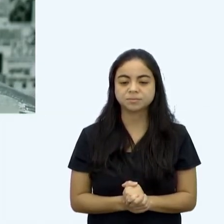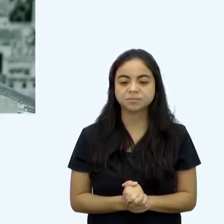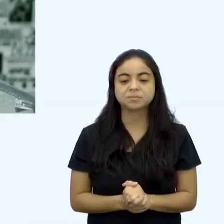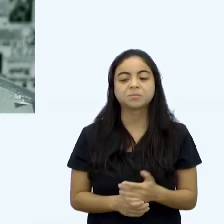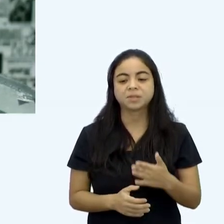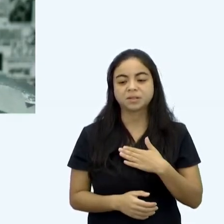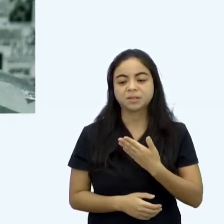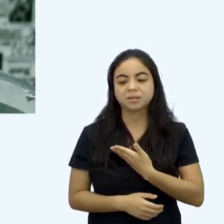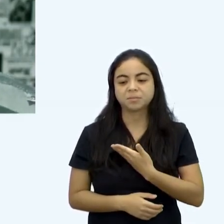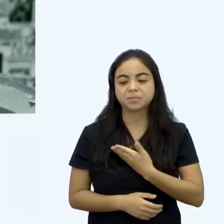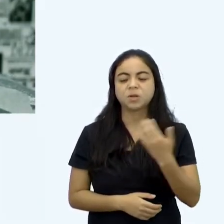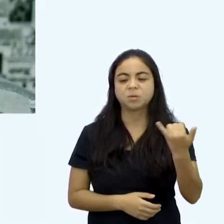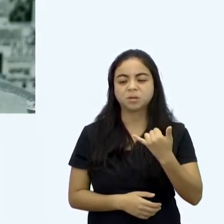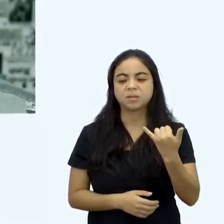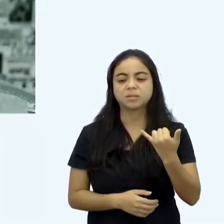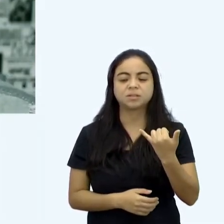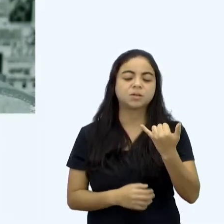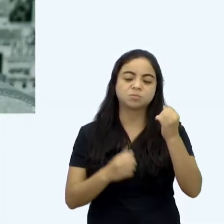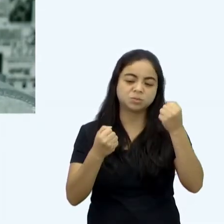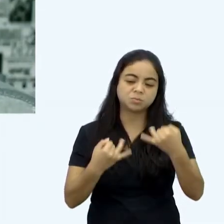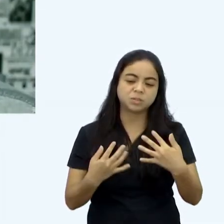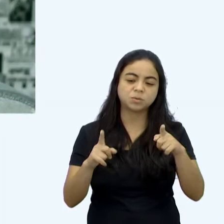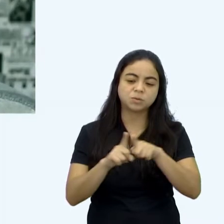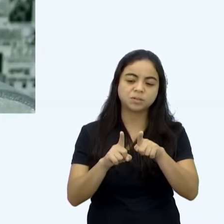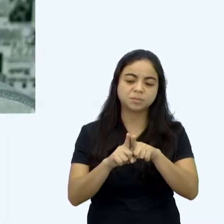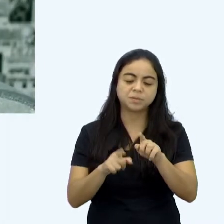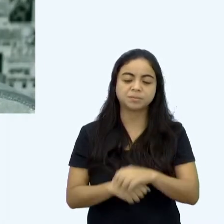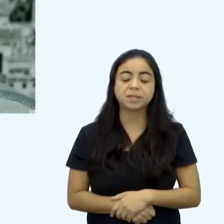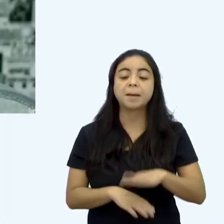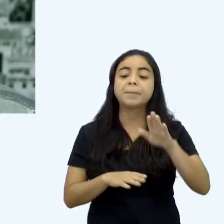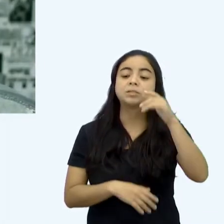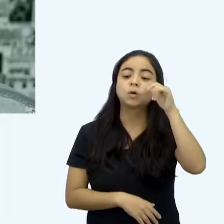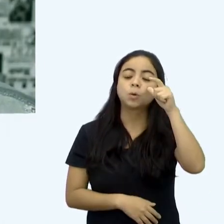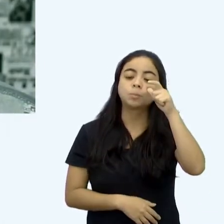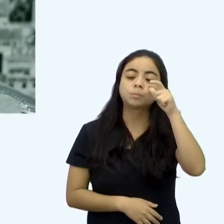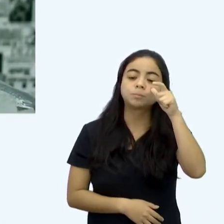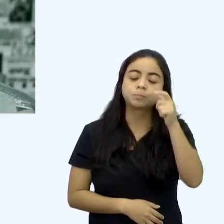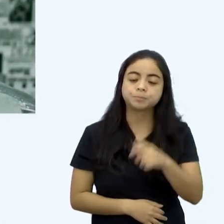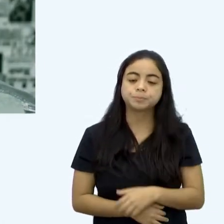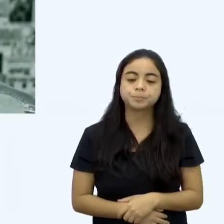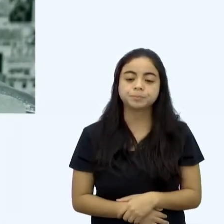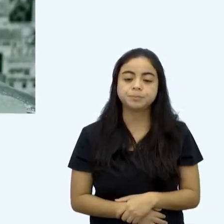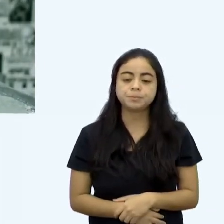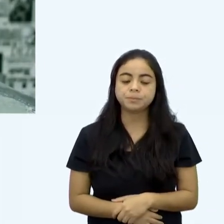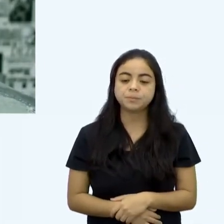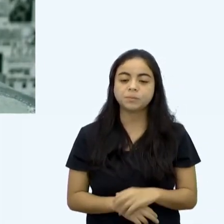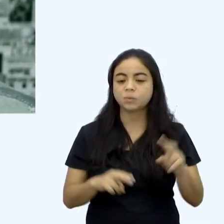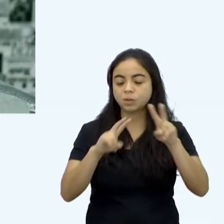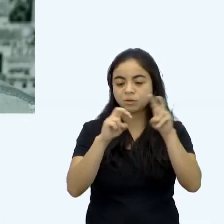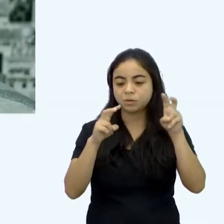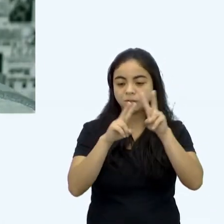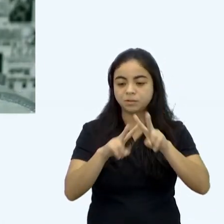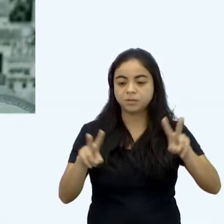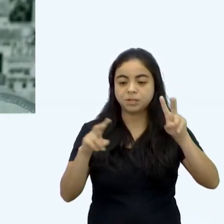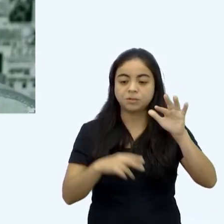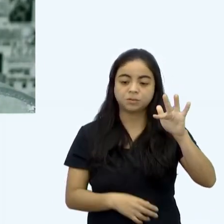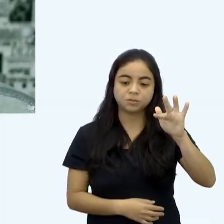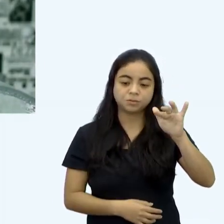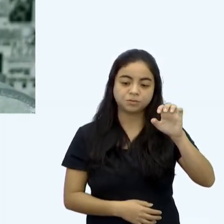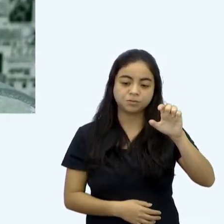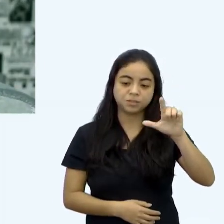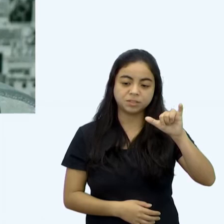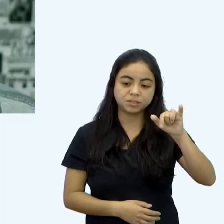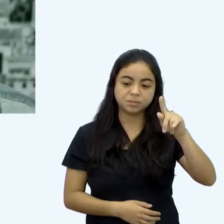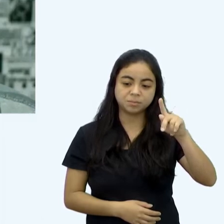mentir. Mas sem mais delongas, vamos ao que interessa. Vou te passar aqui sobre a visão de Philip Kotler,